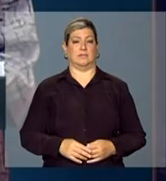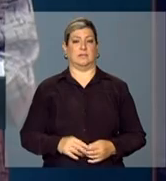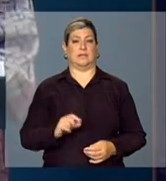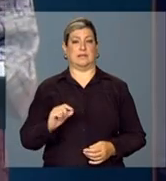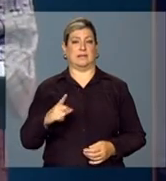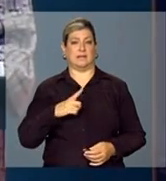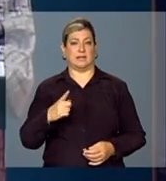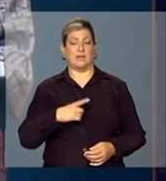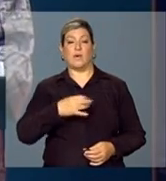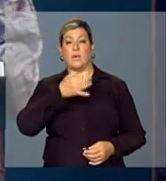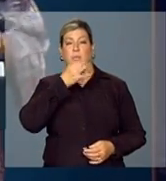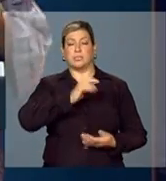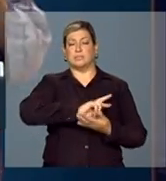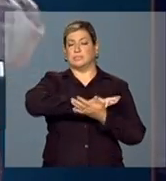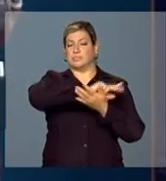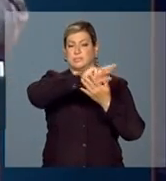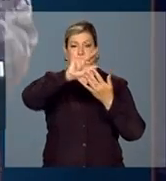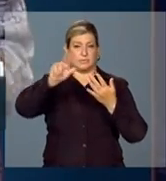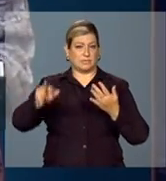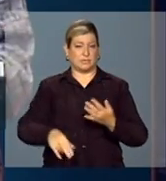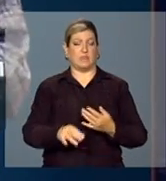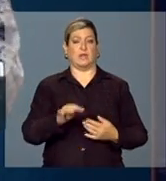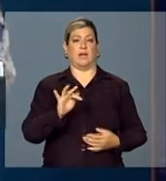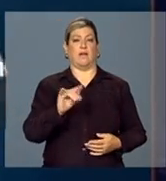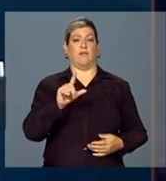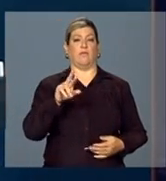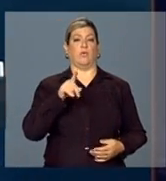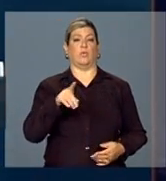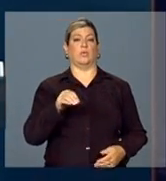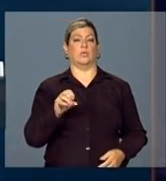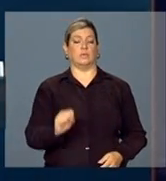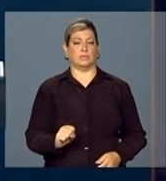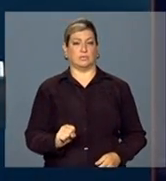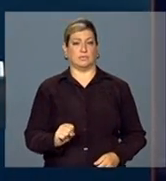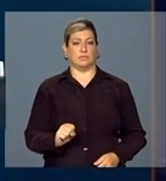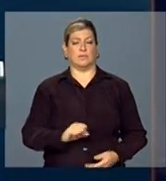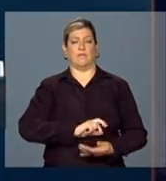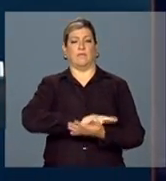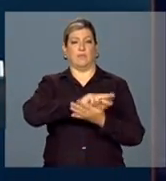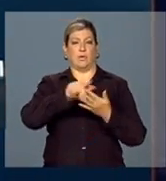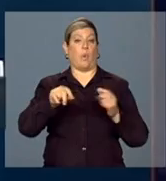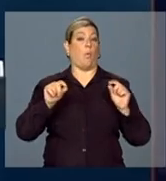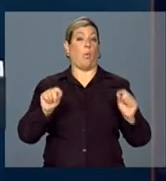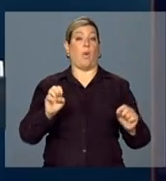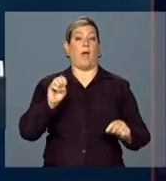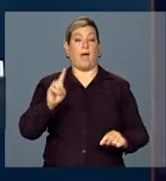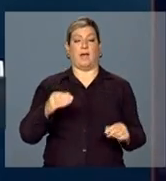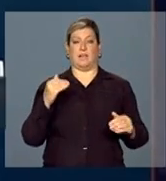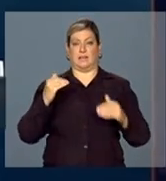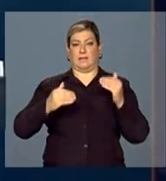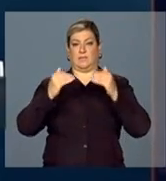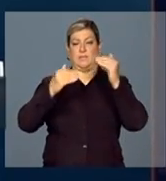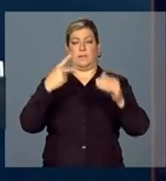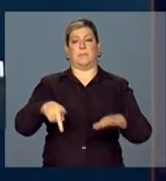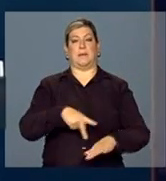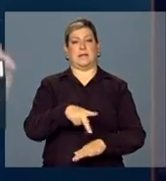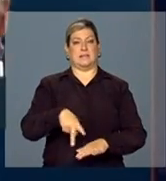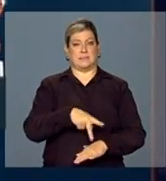correntes, múltiplos fluxos do que é o desenvolvimento do